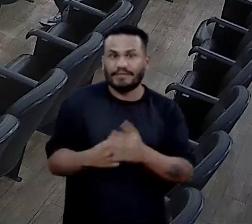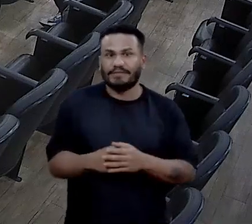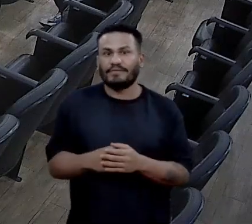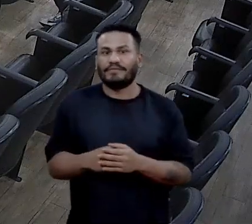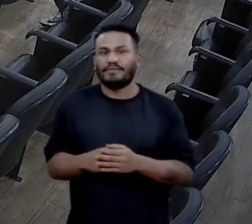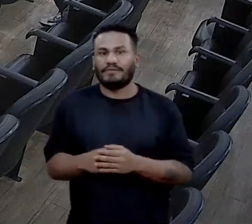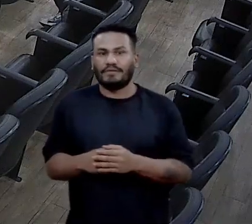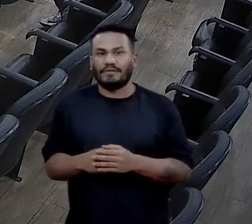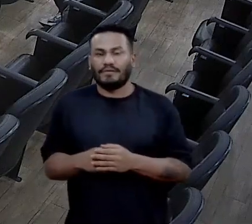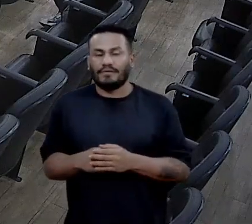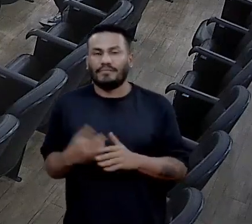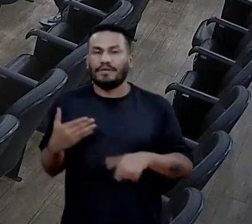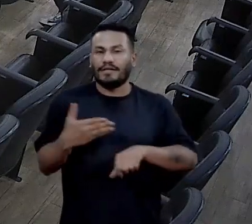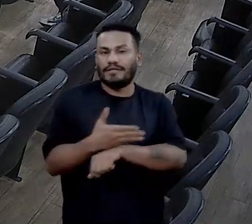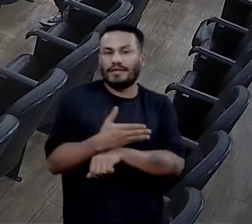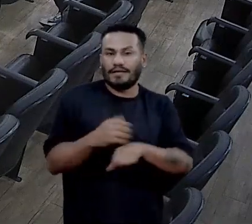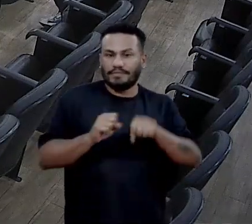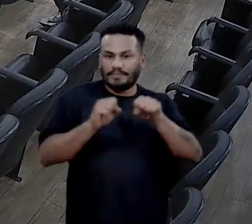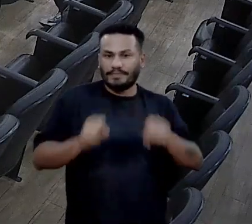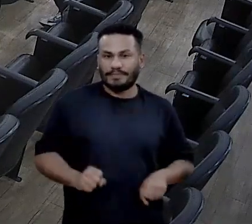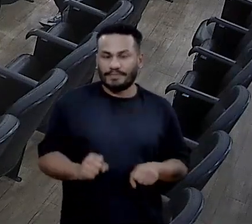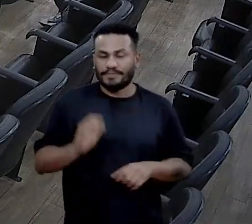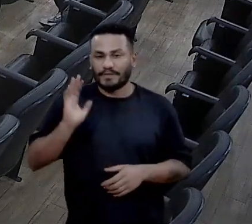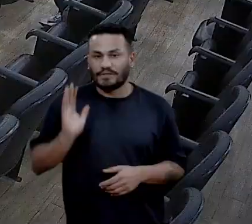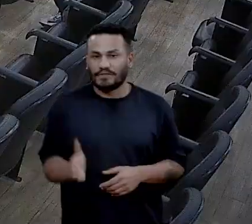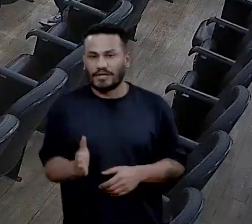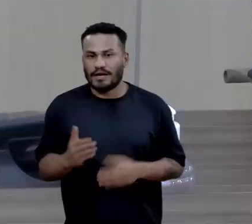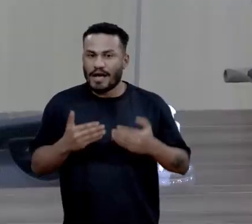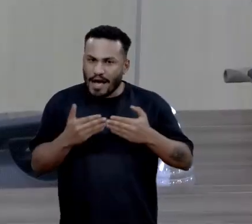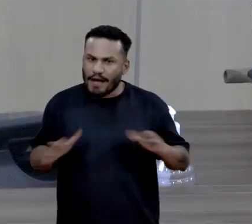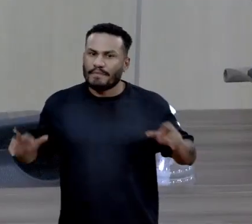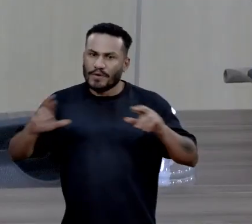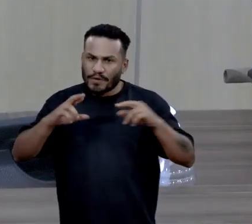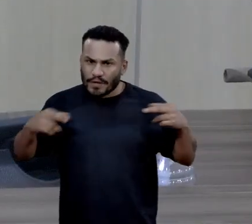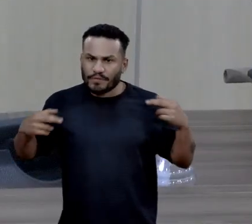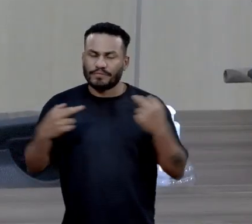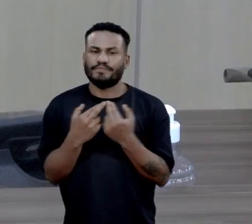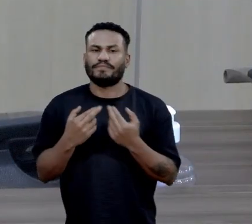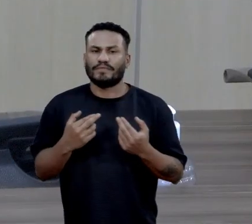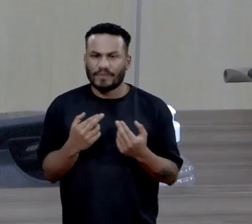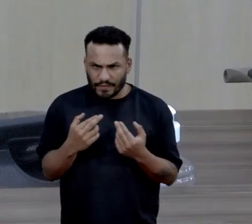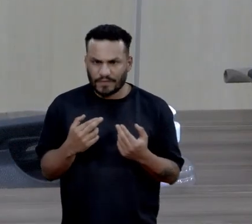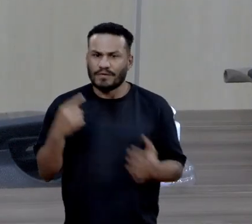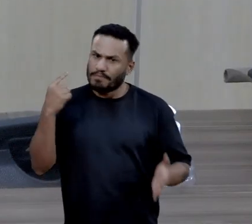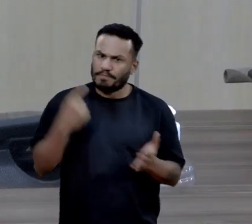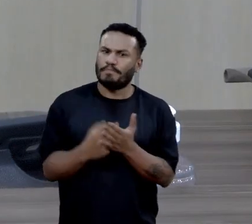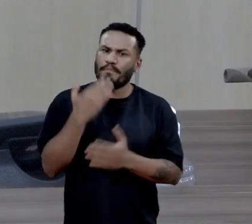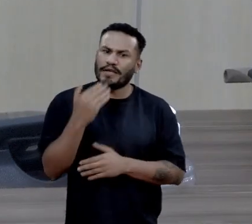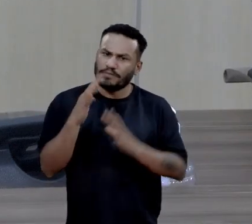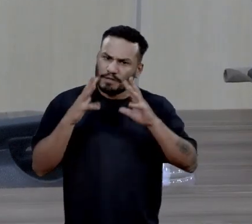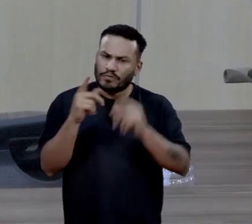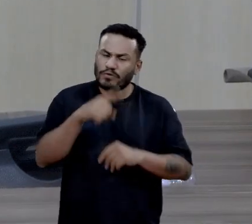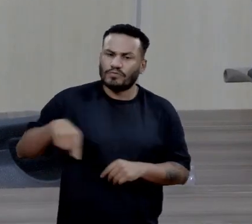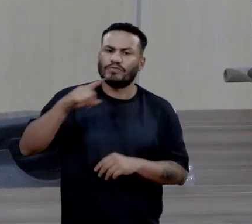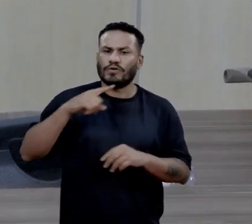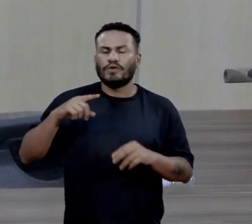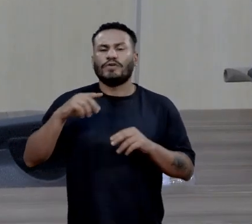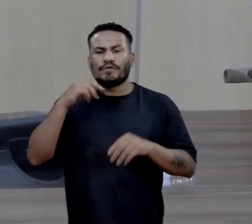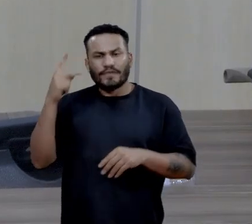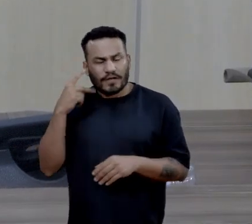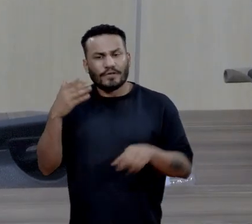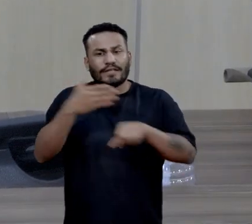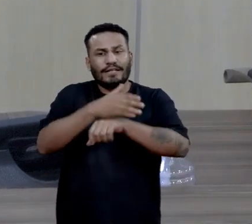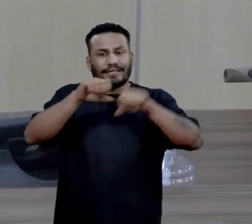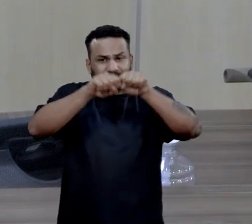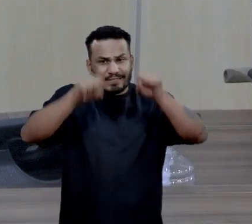na sessão para entrar. Já abro a presente sessão extraordinária e solicito aos senhores vereadores que acessem o